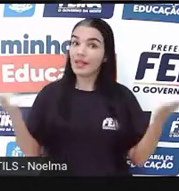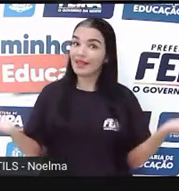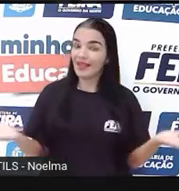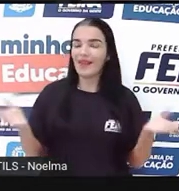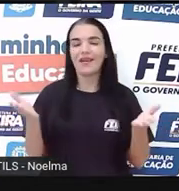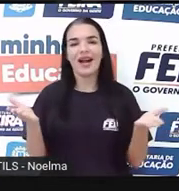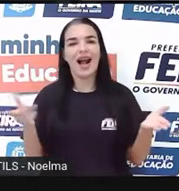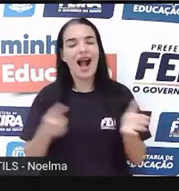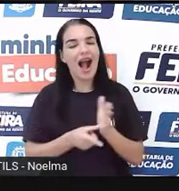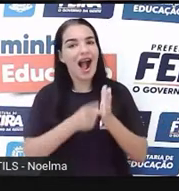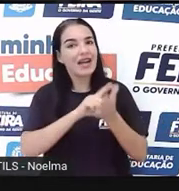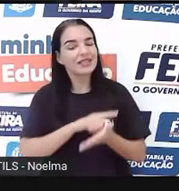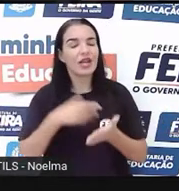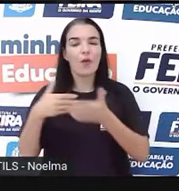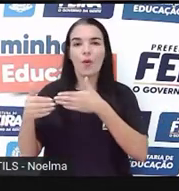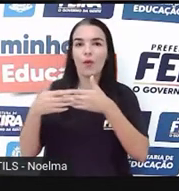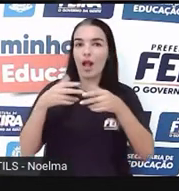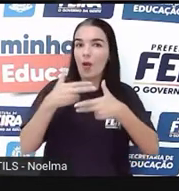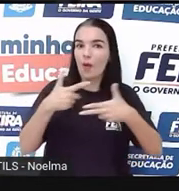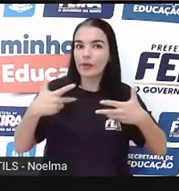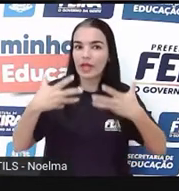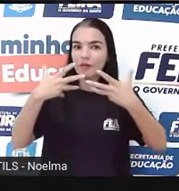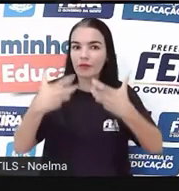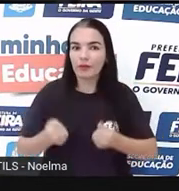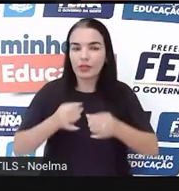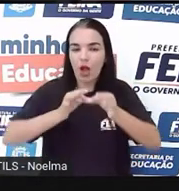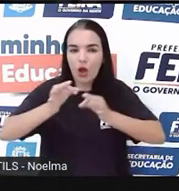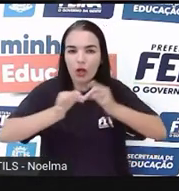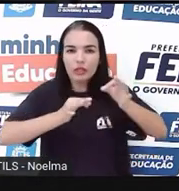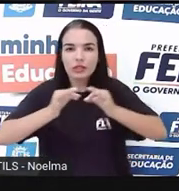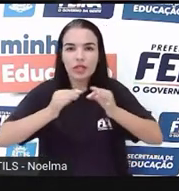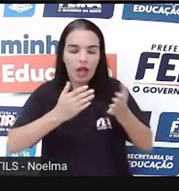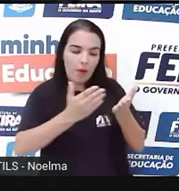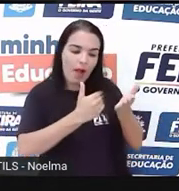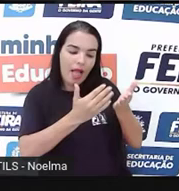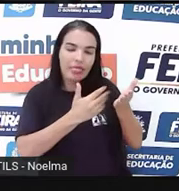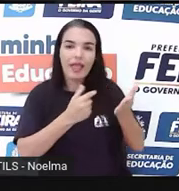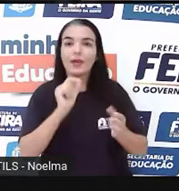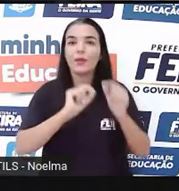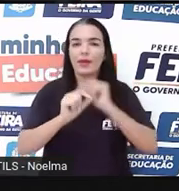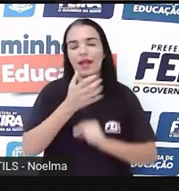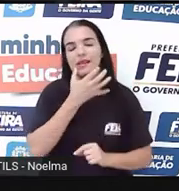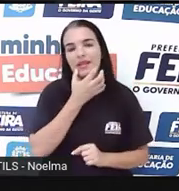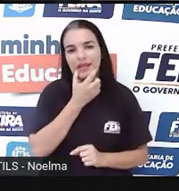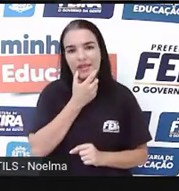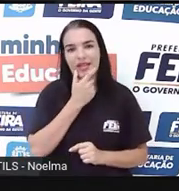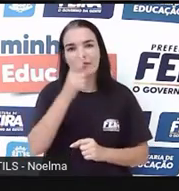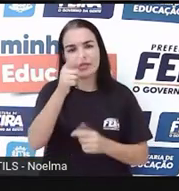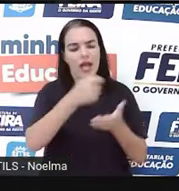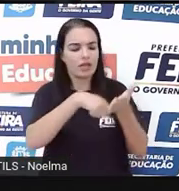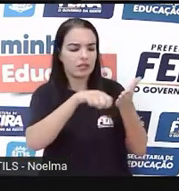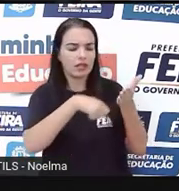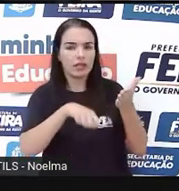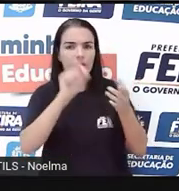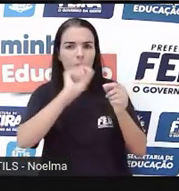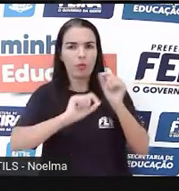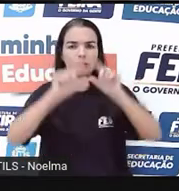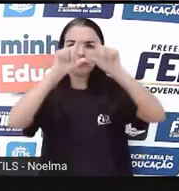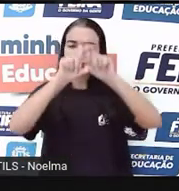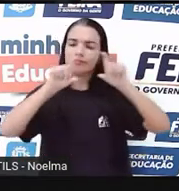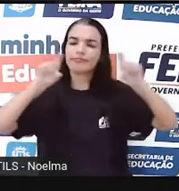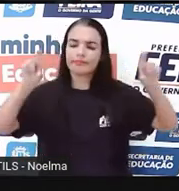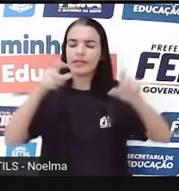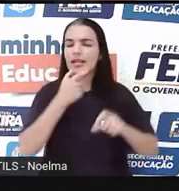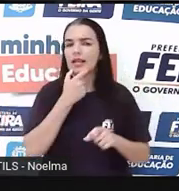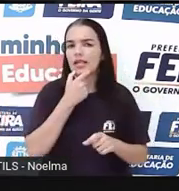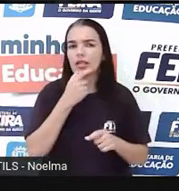claro que antes de qualquer coisa, vamos organizar o nosso caderno de inglês. Escreva aí no seu caderno cabeçalho em